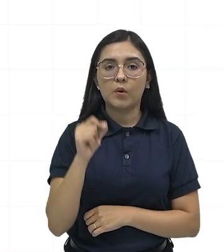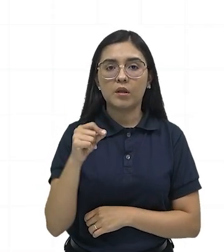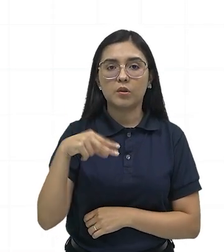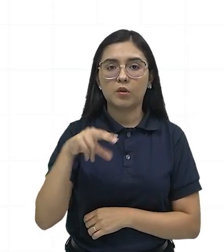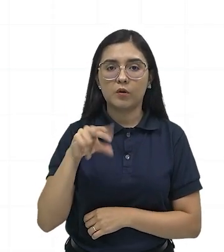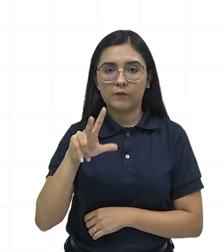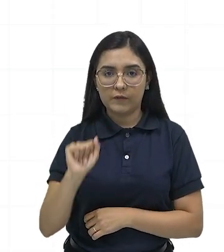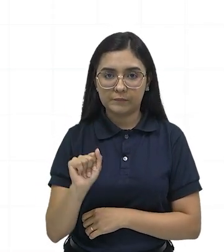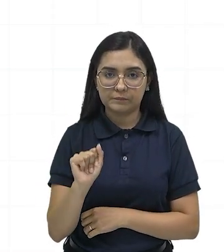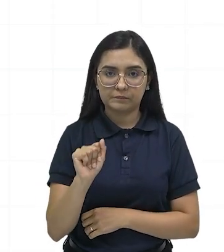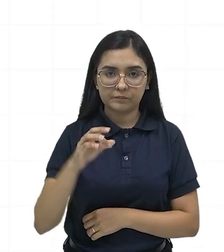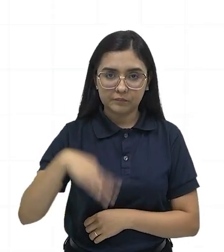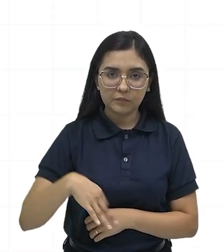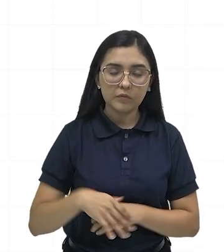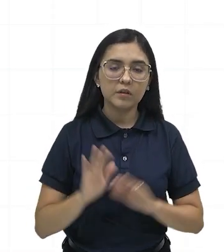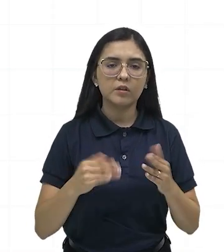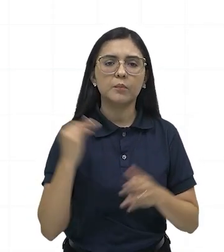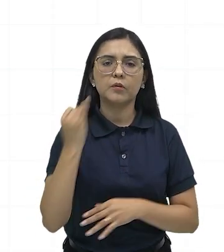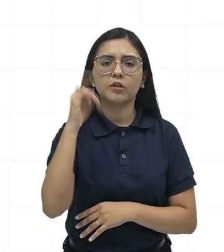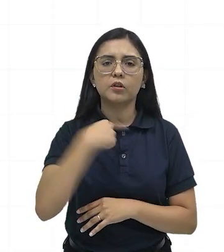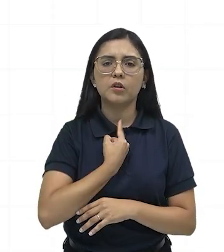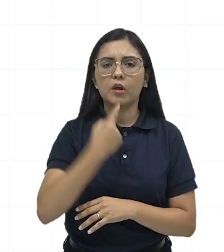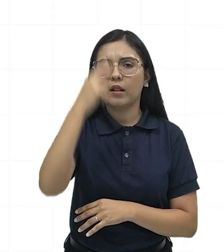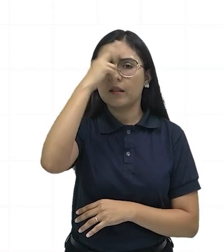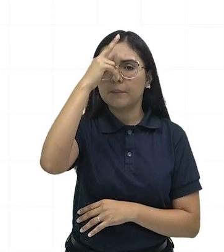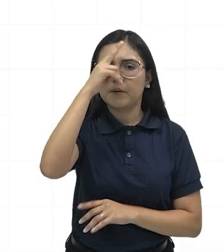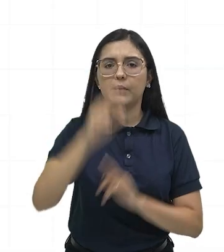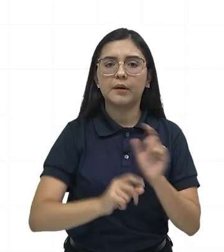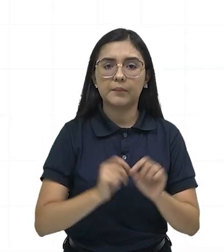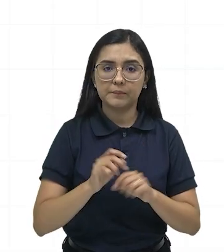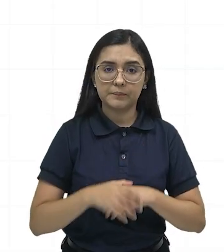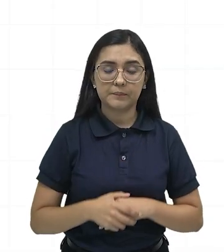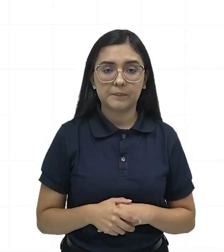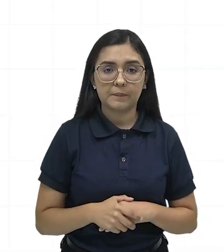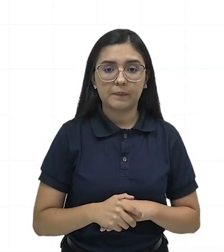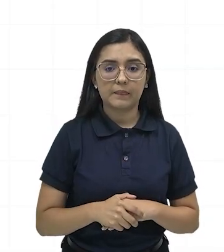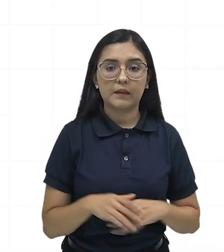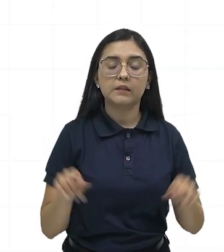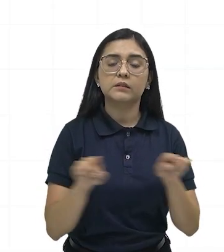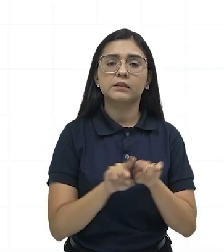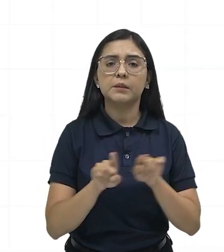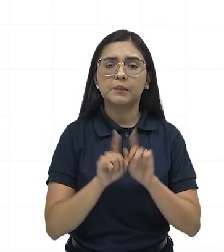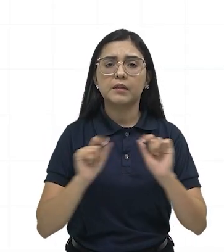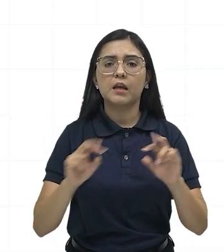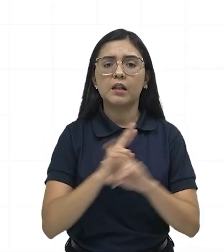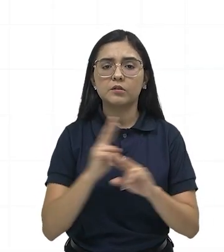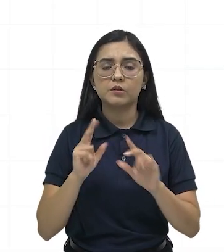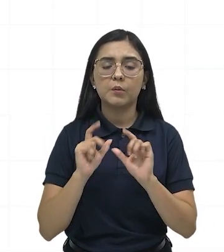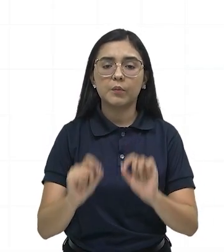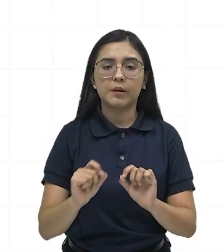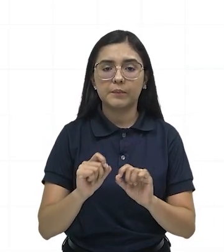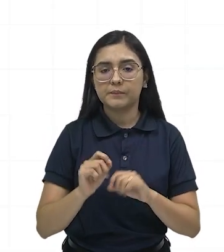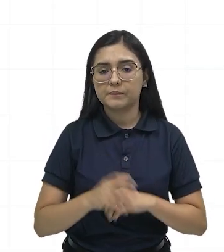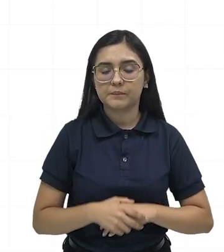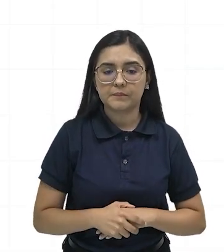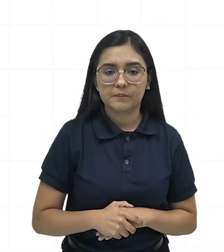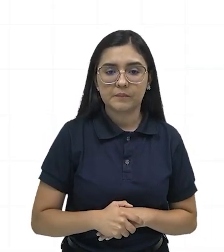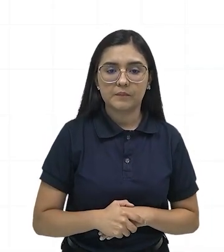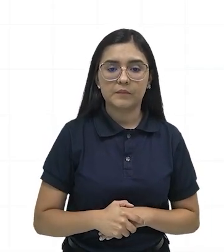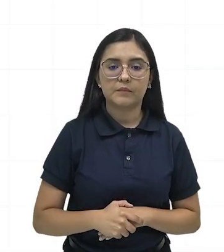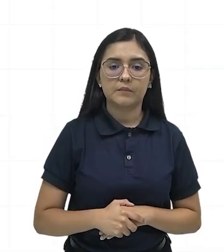aí, gente, é importante a gente lembrar que tem a ver também com essas fases da Lua